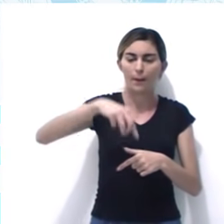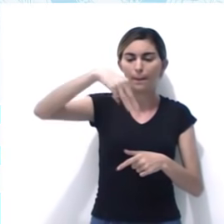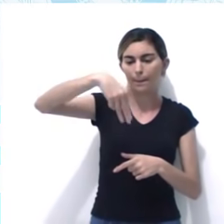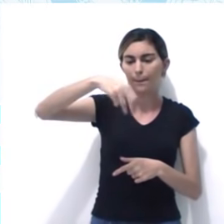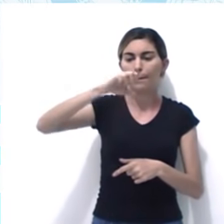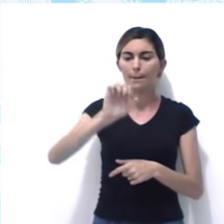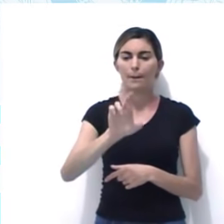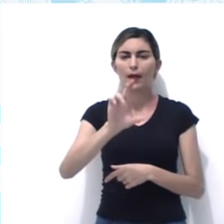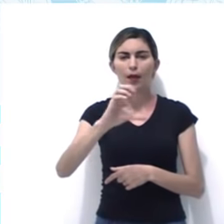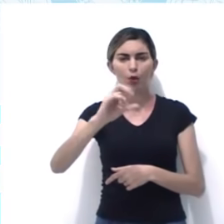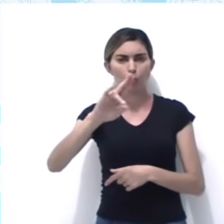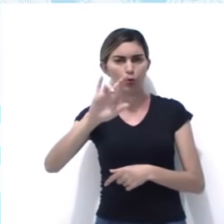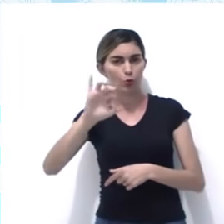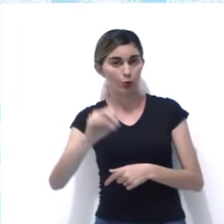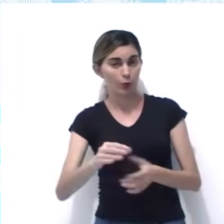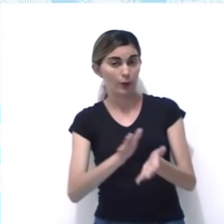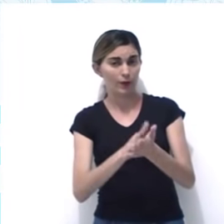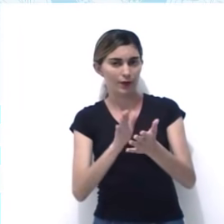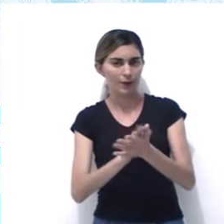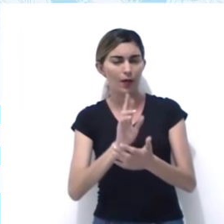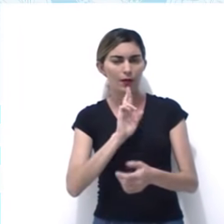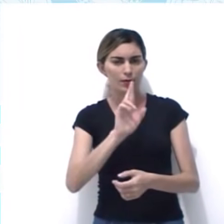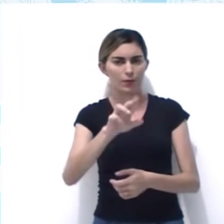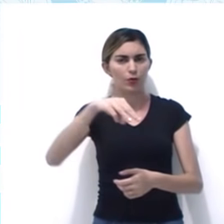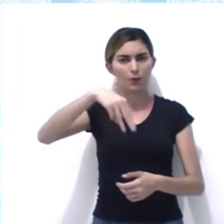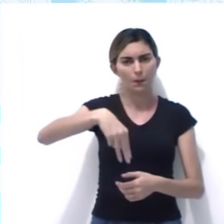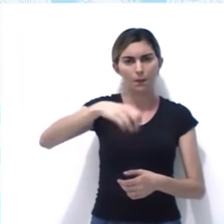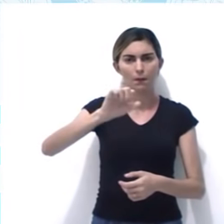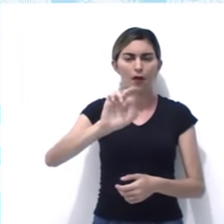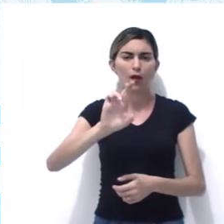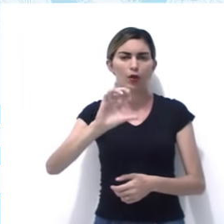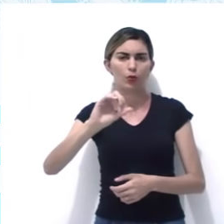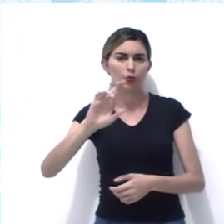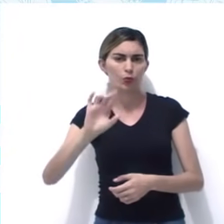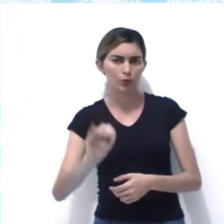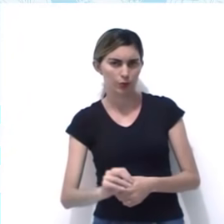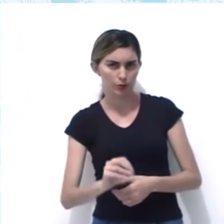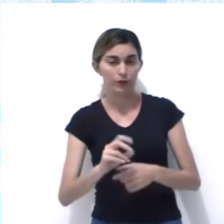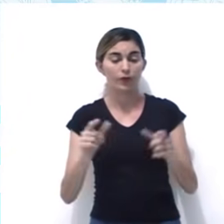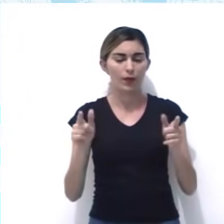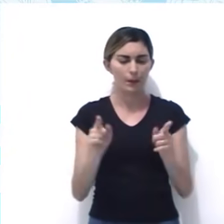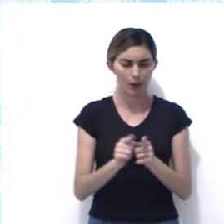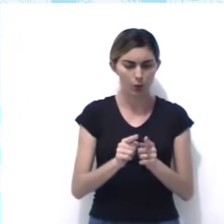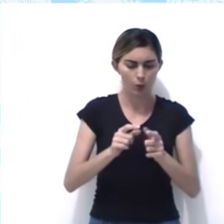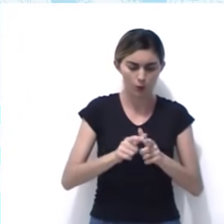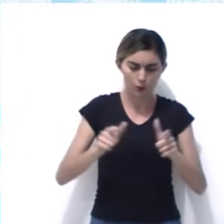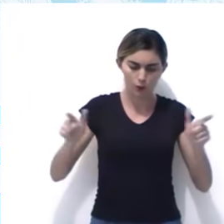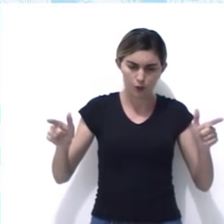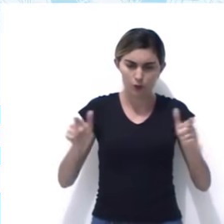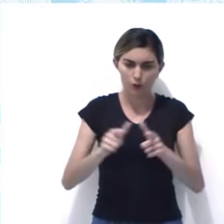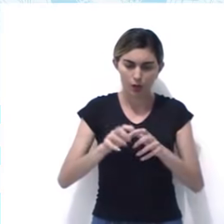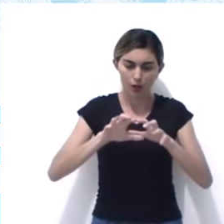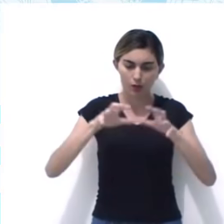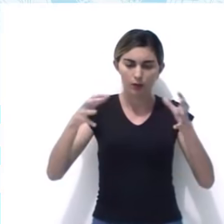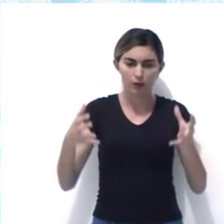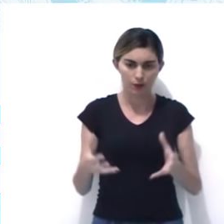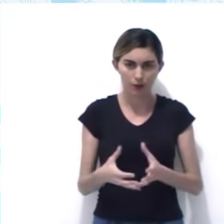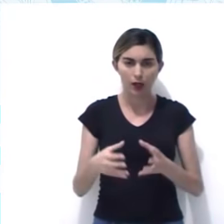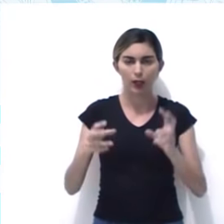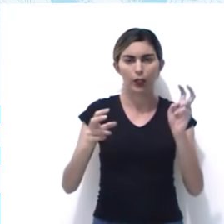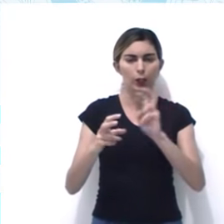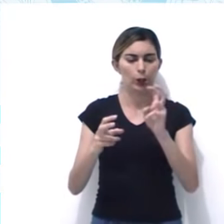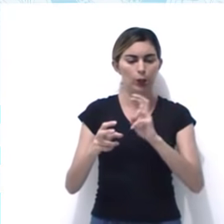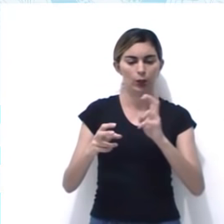parabéns para quem respondeu mercúrio ele é o menor planeta em termos de tamanho a terra estaria em quinto